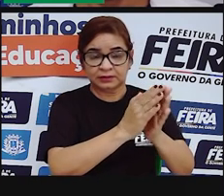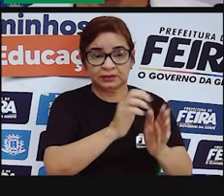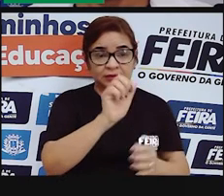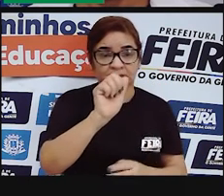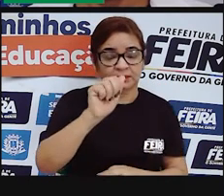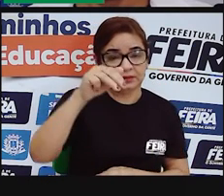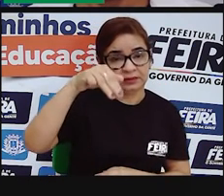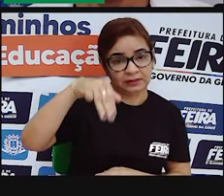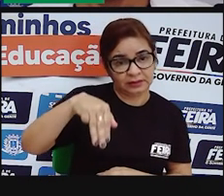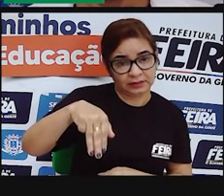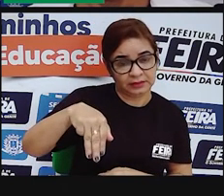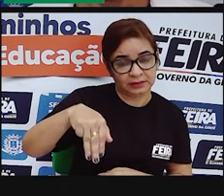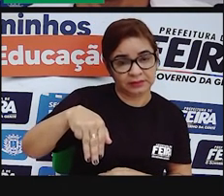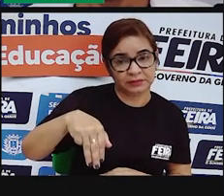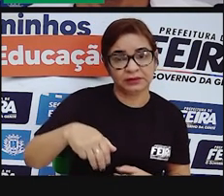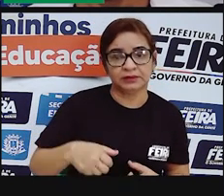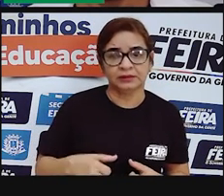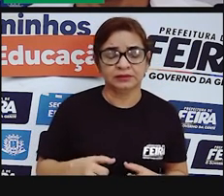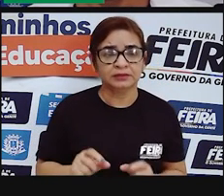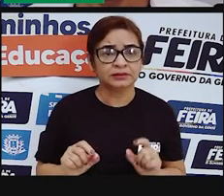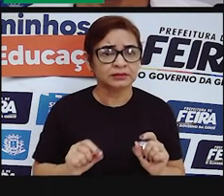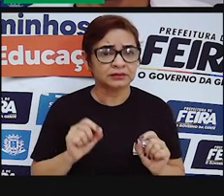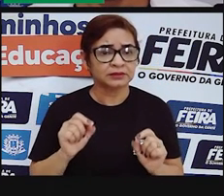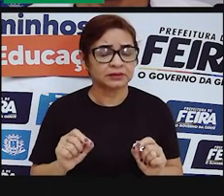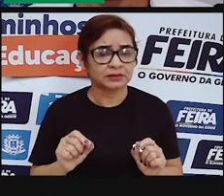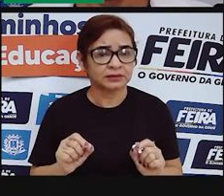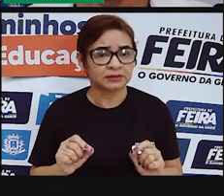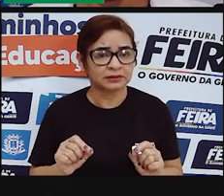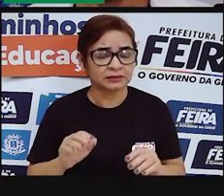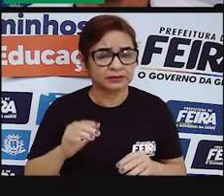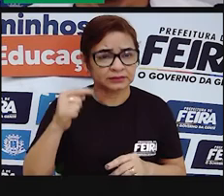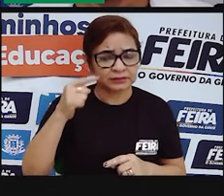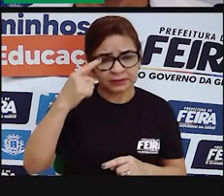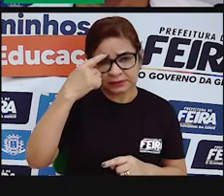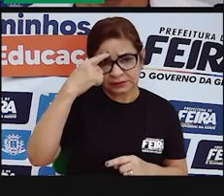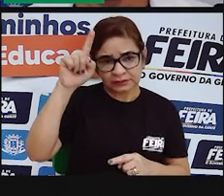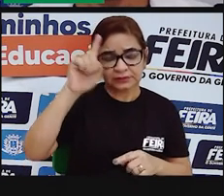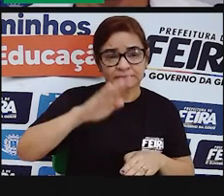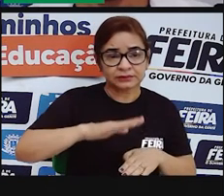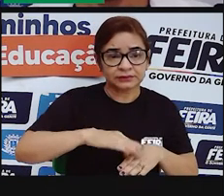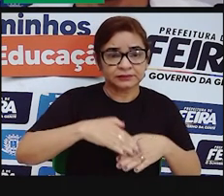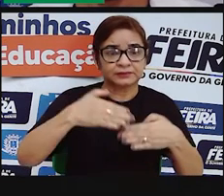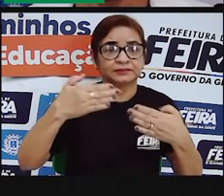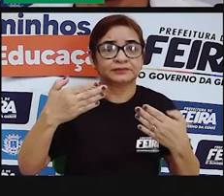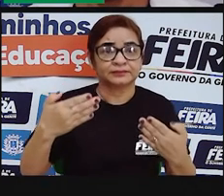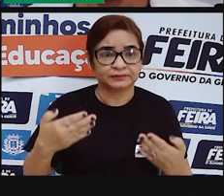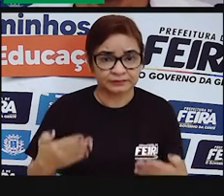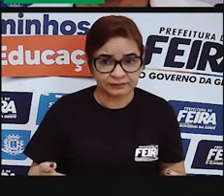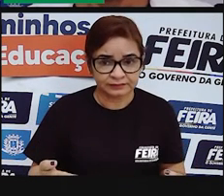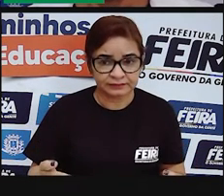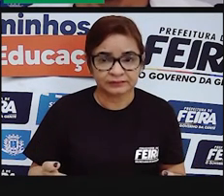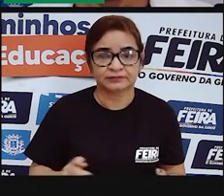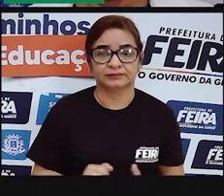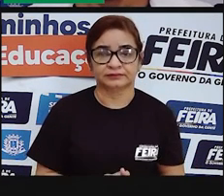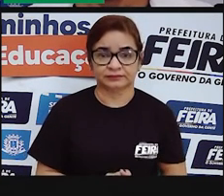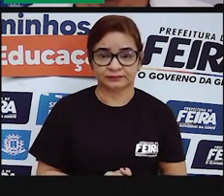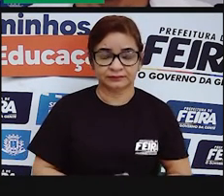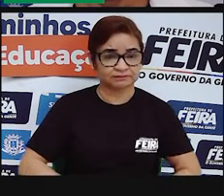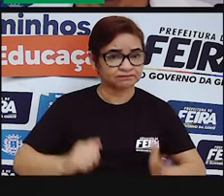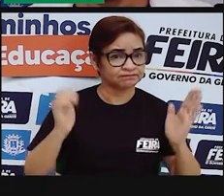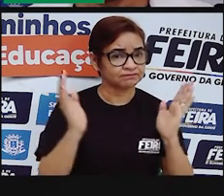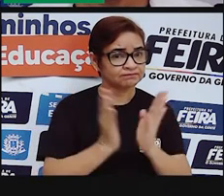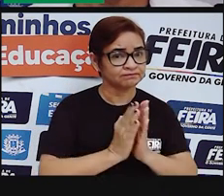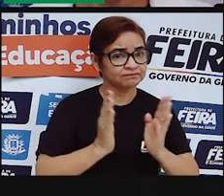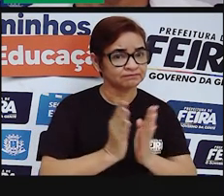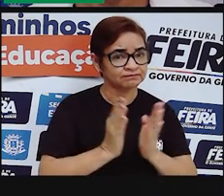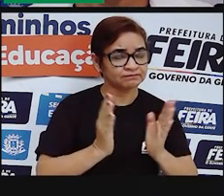A palavra aplaudiam deveria estar no singular, ou seja, a multidão gritava delirante e de